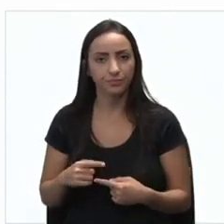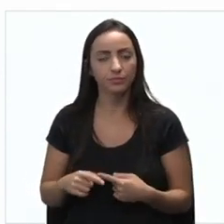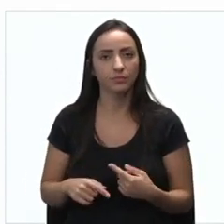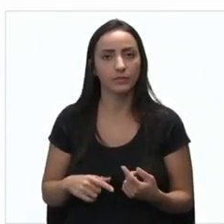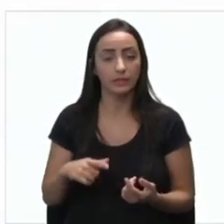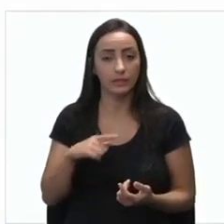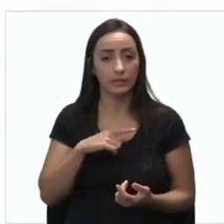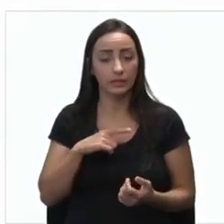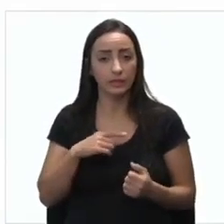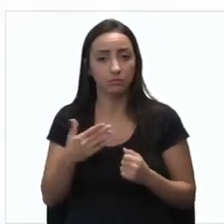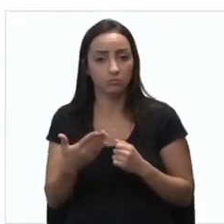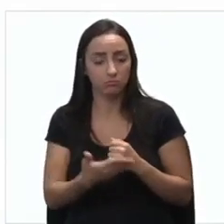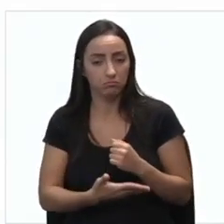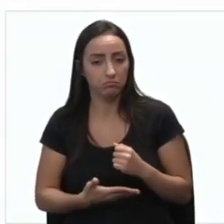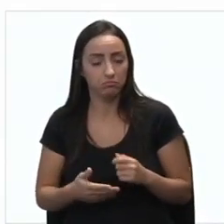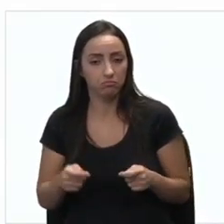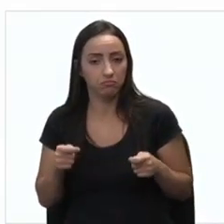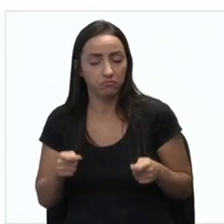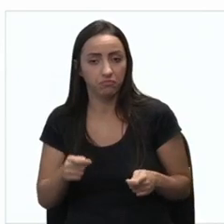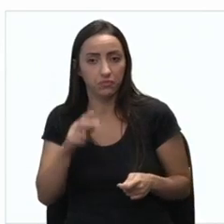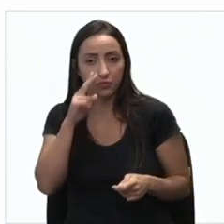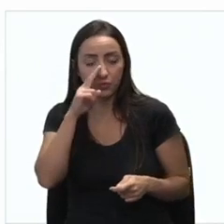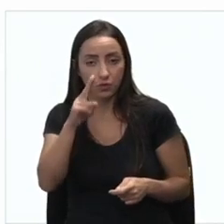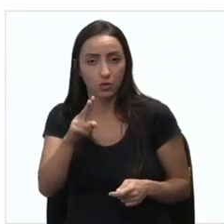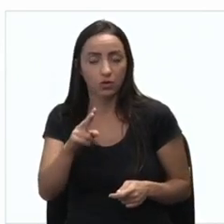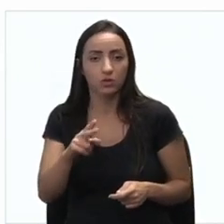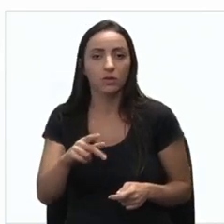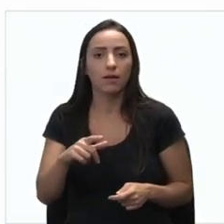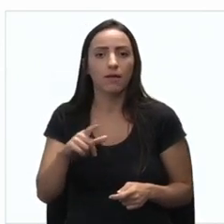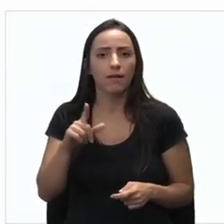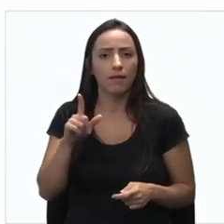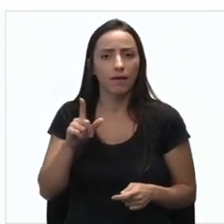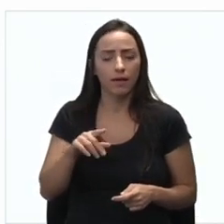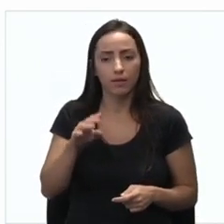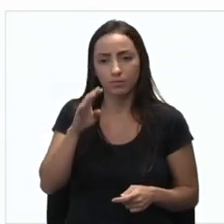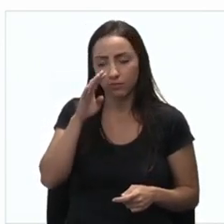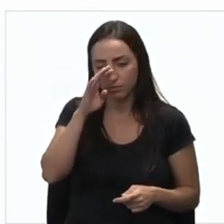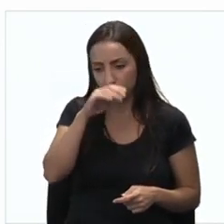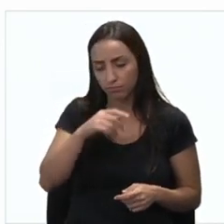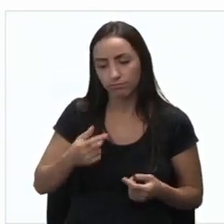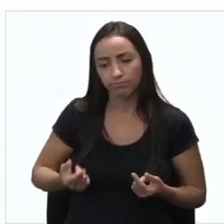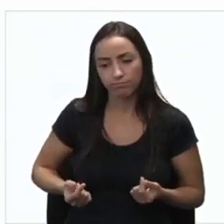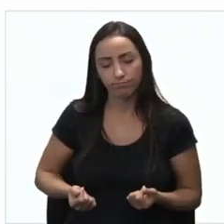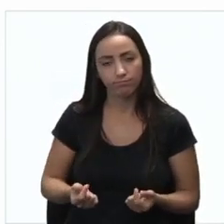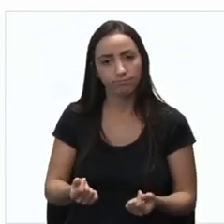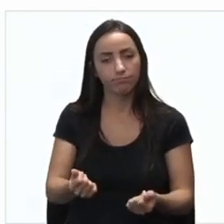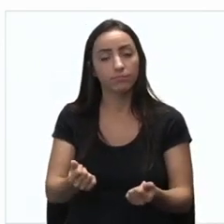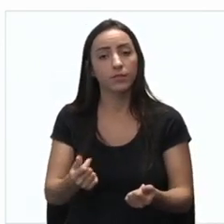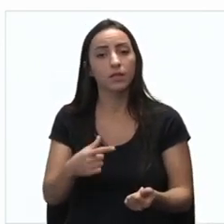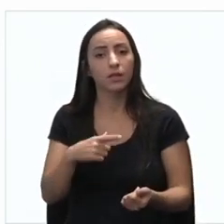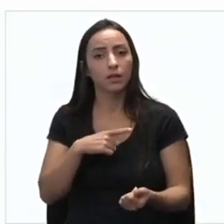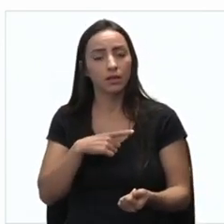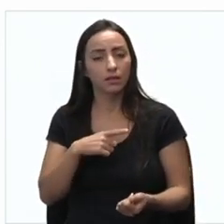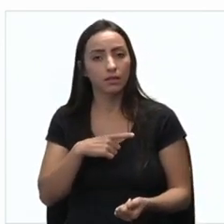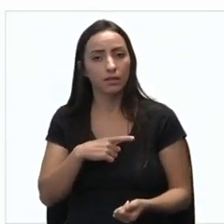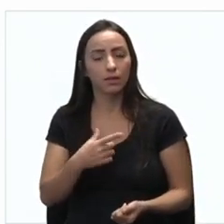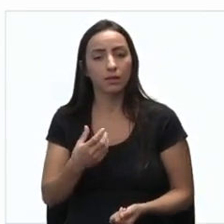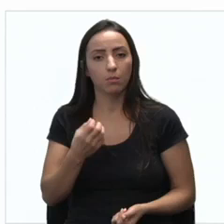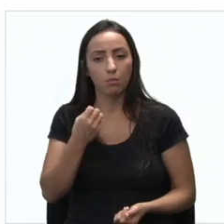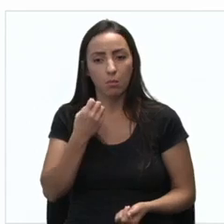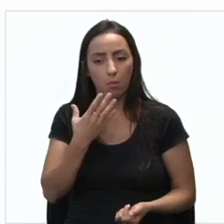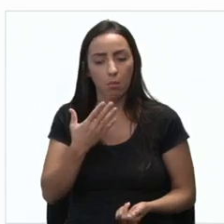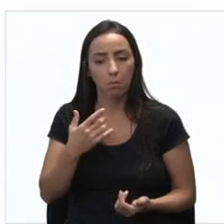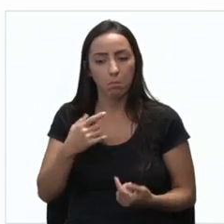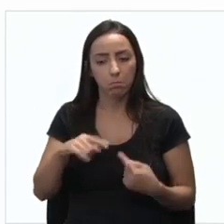base segura tendem a ser o quê? Duradouros e propiciar boas trocas e parcerias também